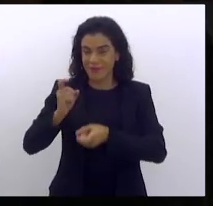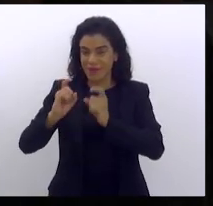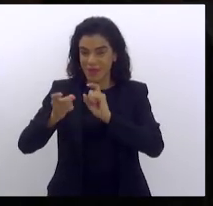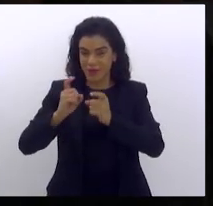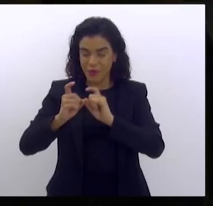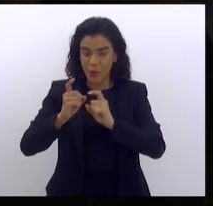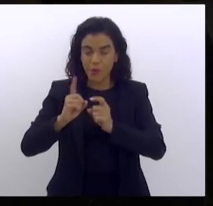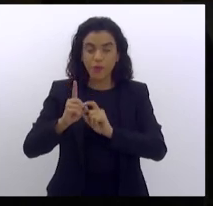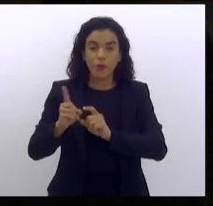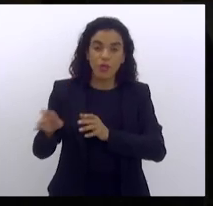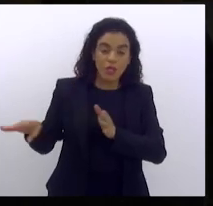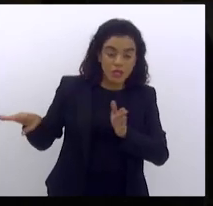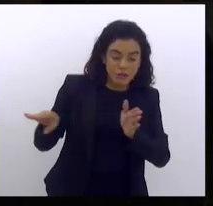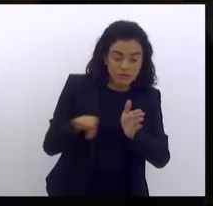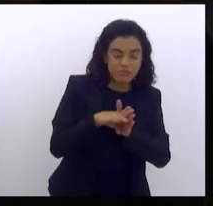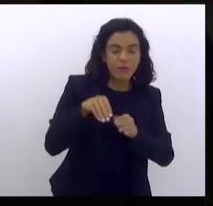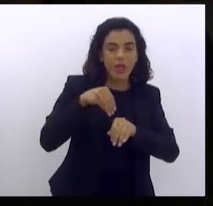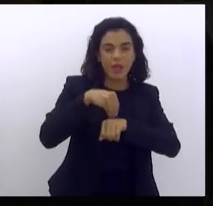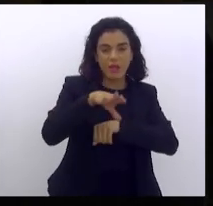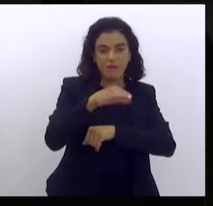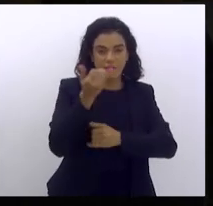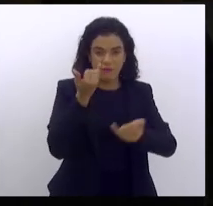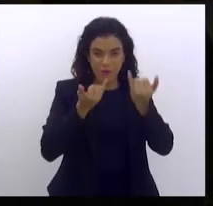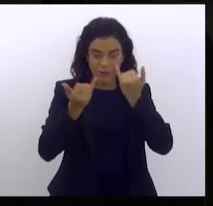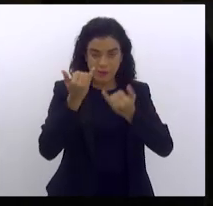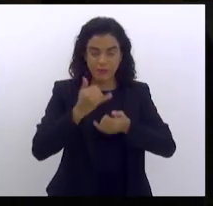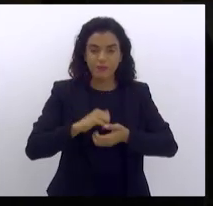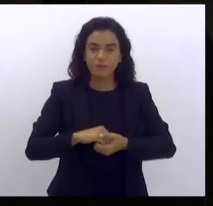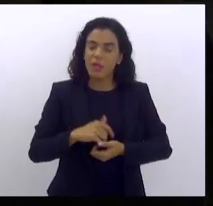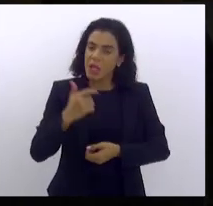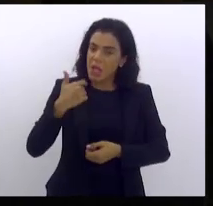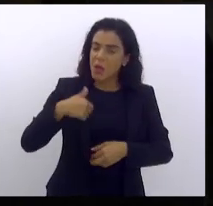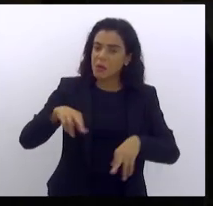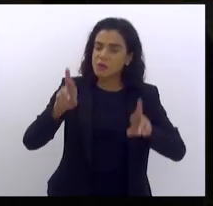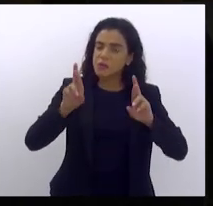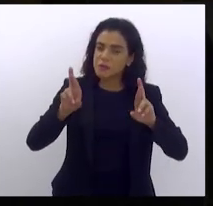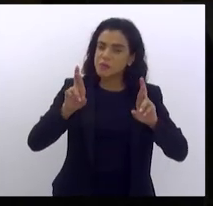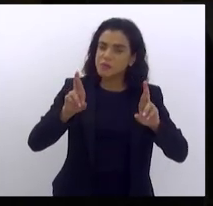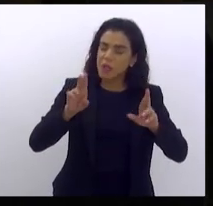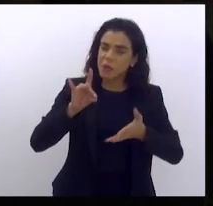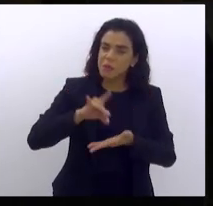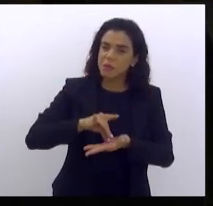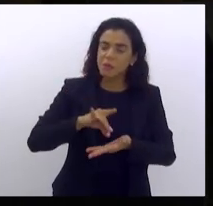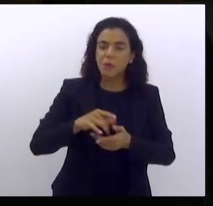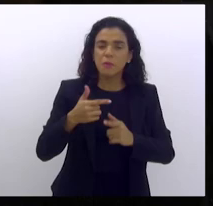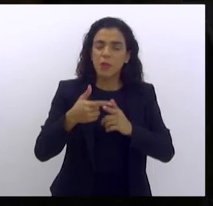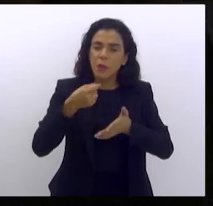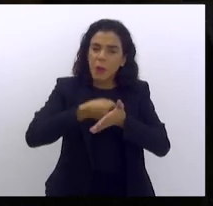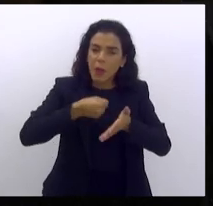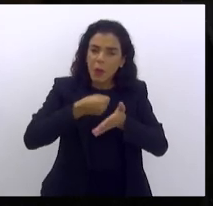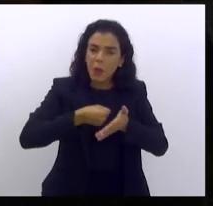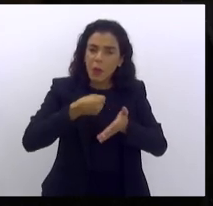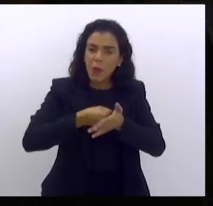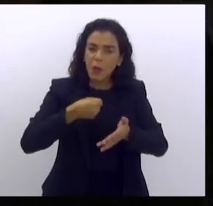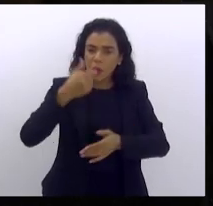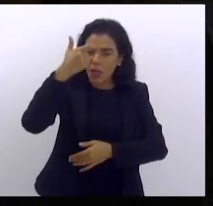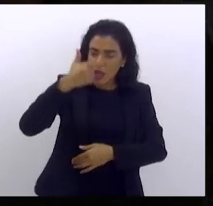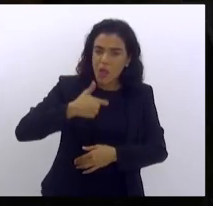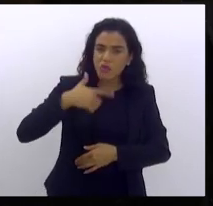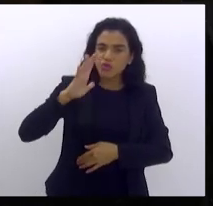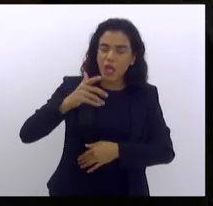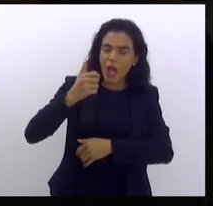deu essa notícia. Eu assim espero, porque é uma luta que eu travo